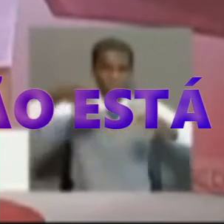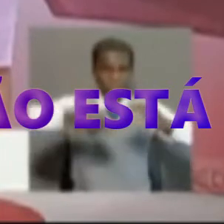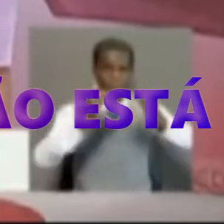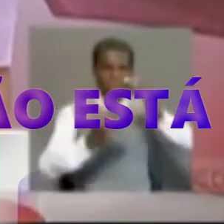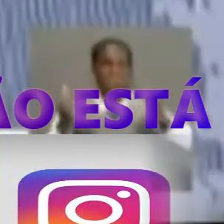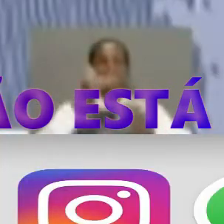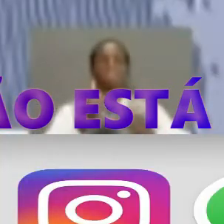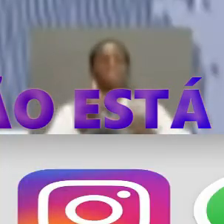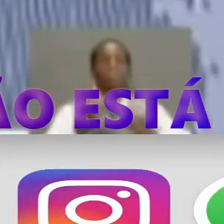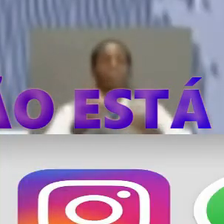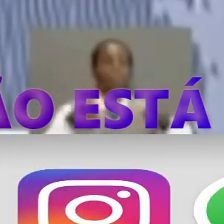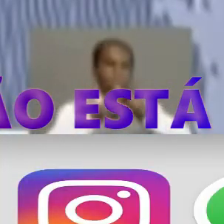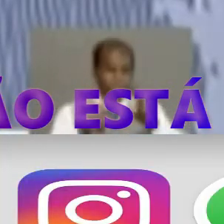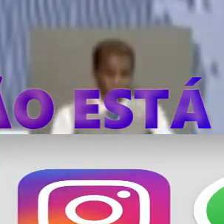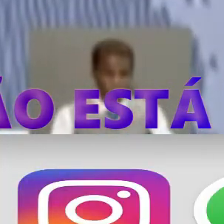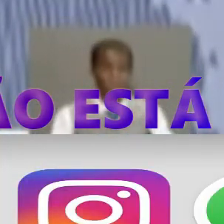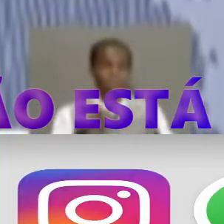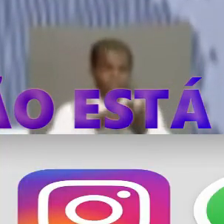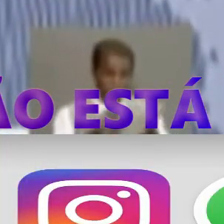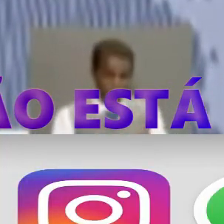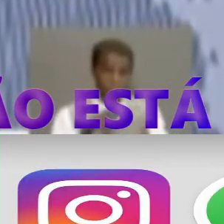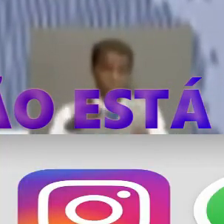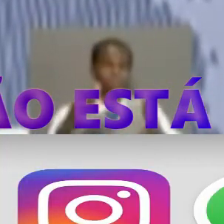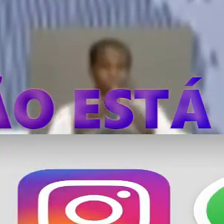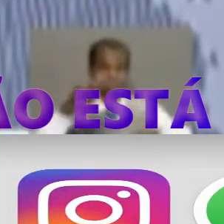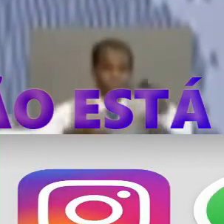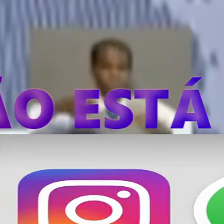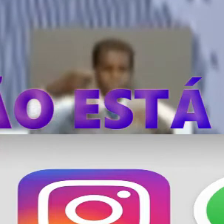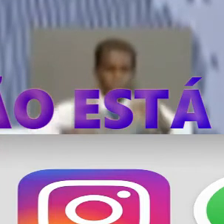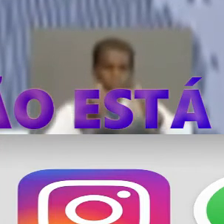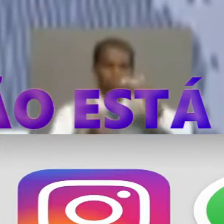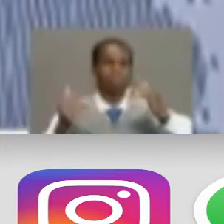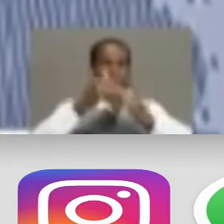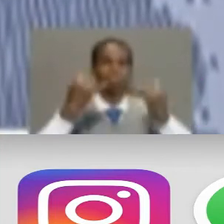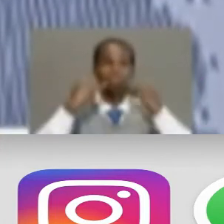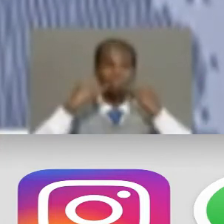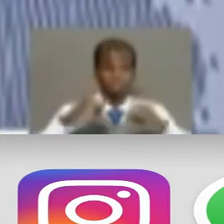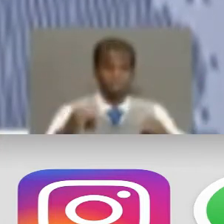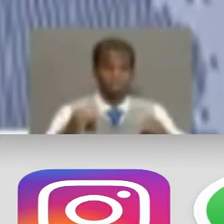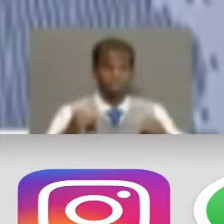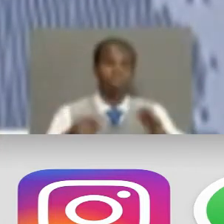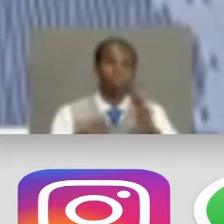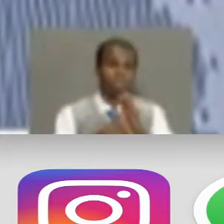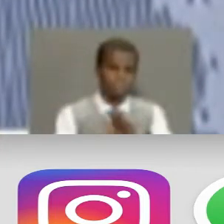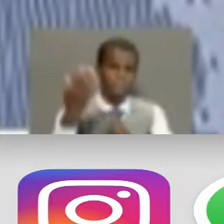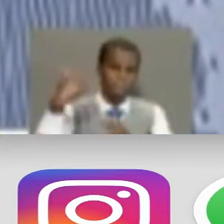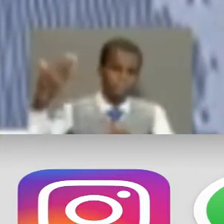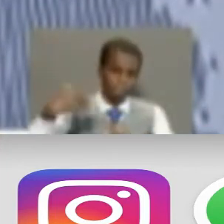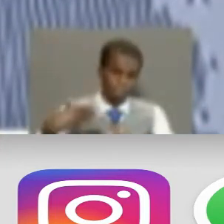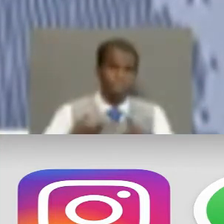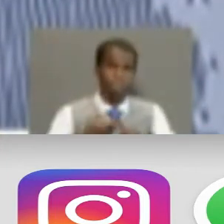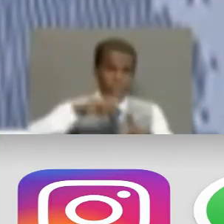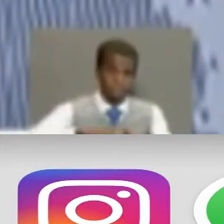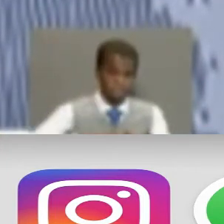caso em apreço, há uma jurisprudência firmada pelo Tribunal Constitucional, okay? Relativamente ao caso do partido FNLA, portanto, em